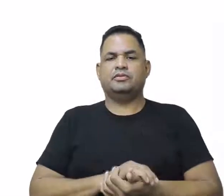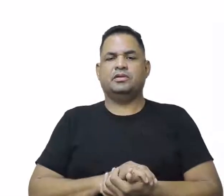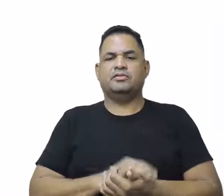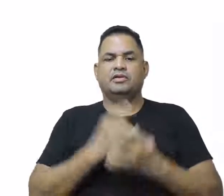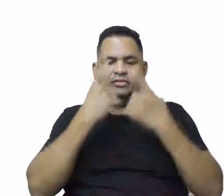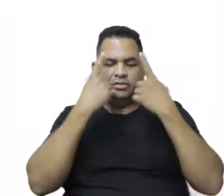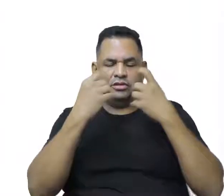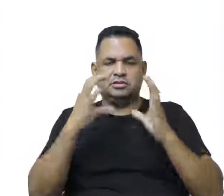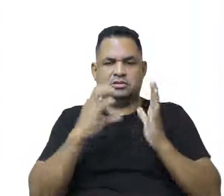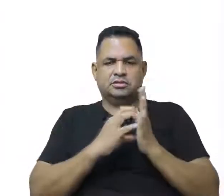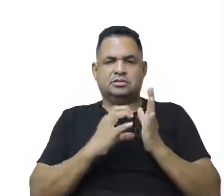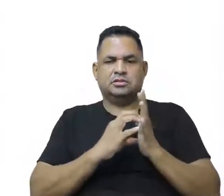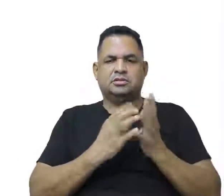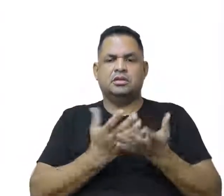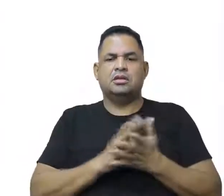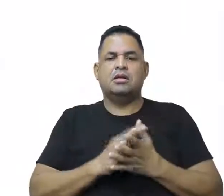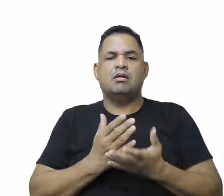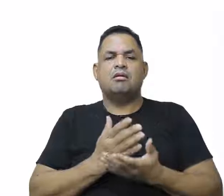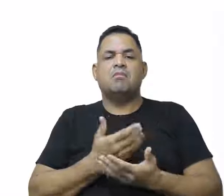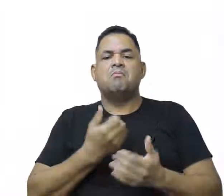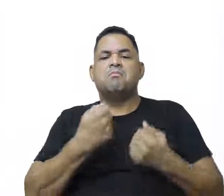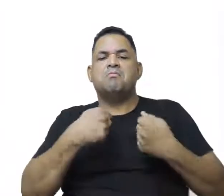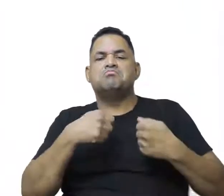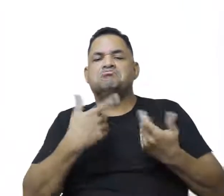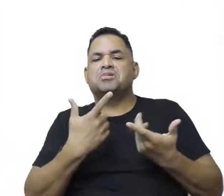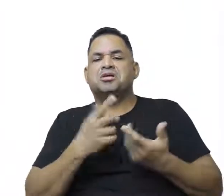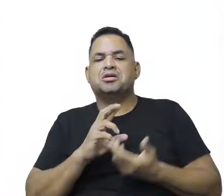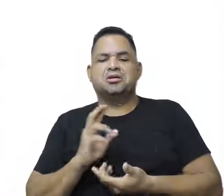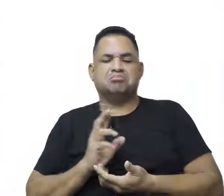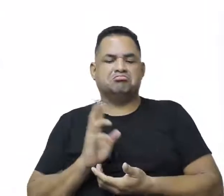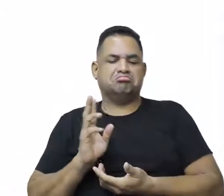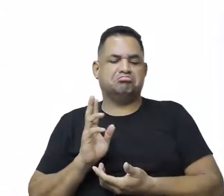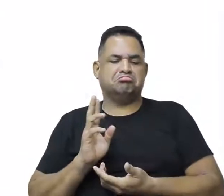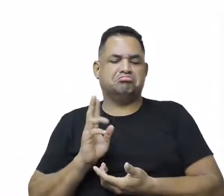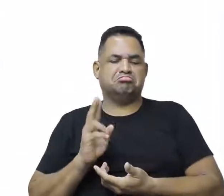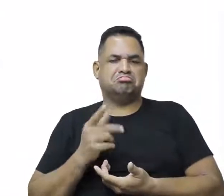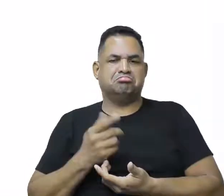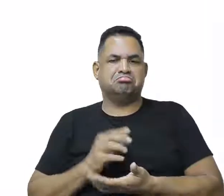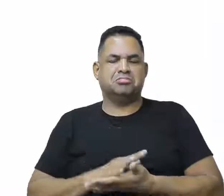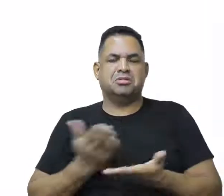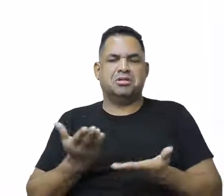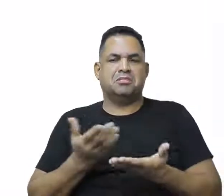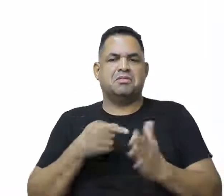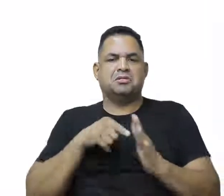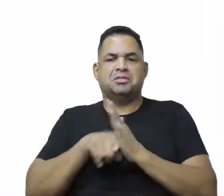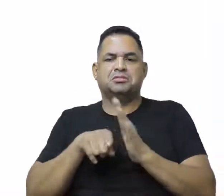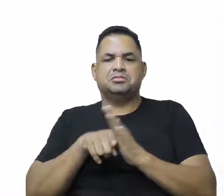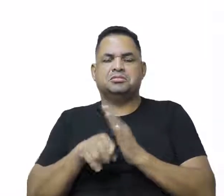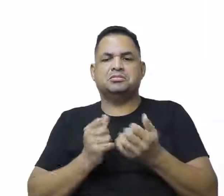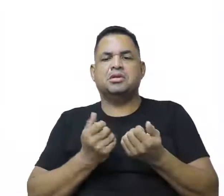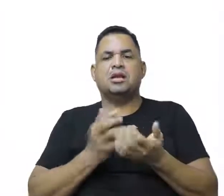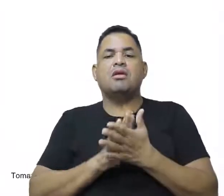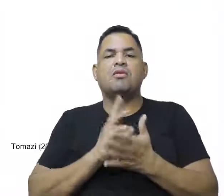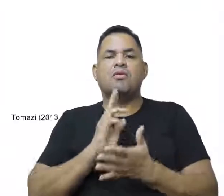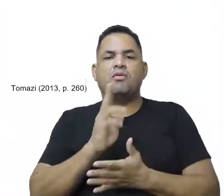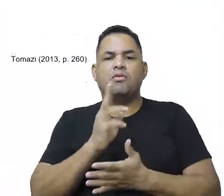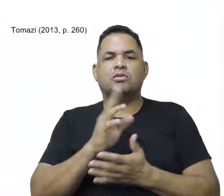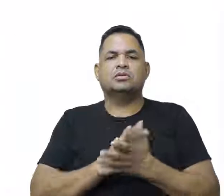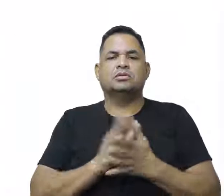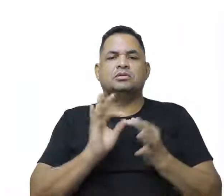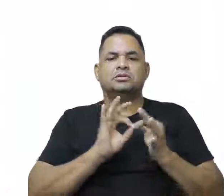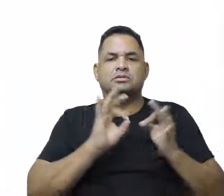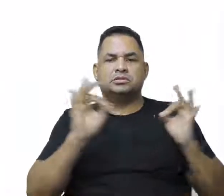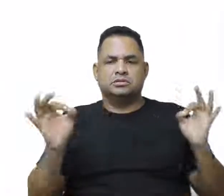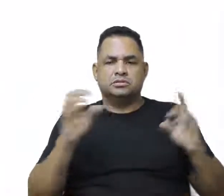simbólica, é aquele poder que ninguém ousa questionar, né? Mas o que esse poder vai fazendo com a gente? Mantendo esse distanciamento social.